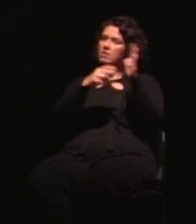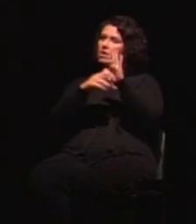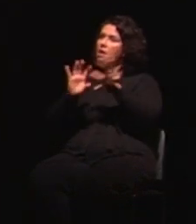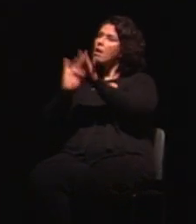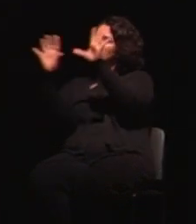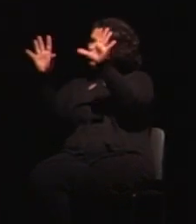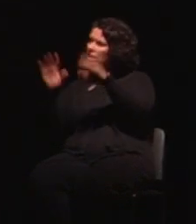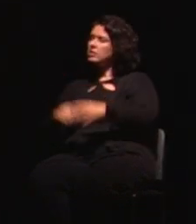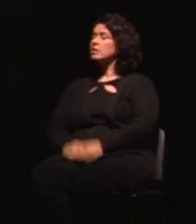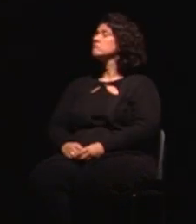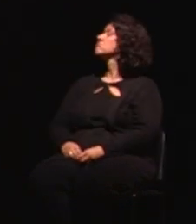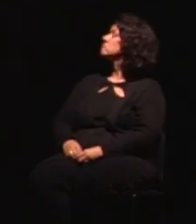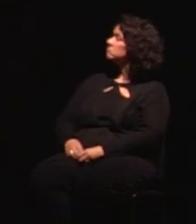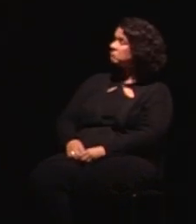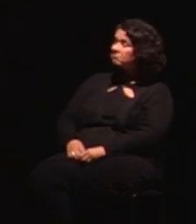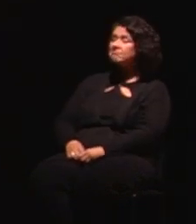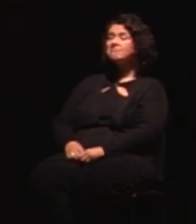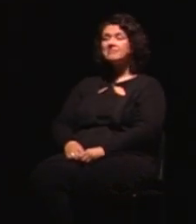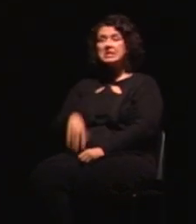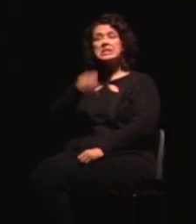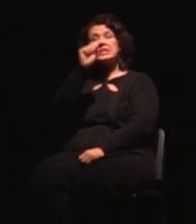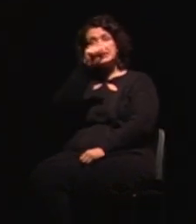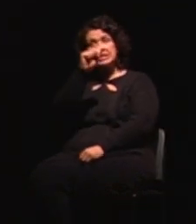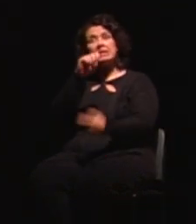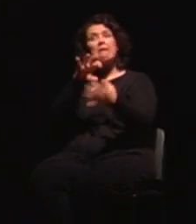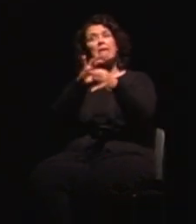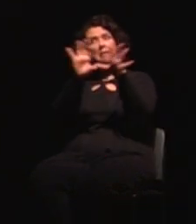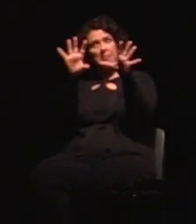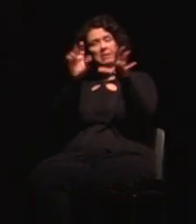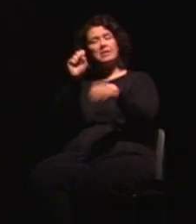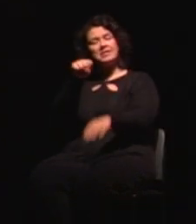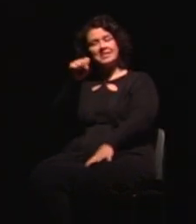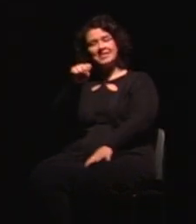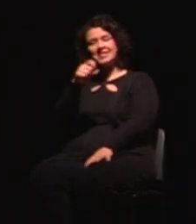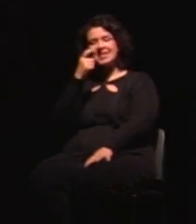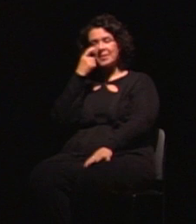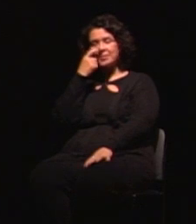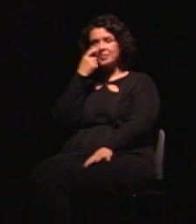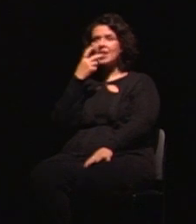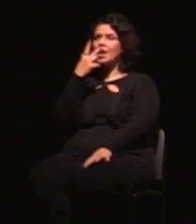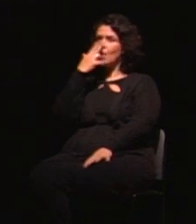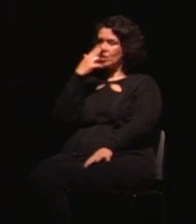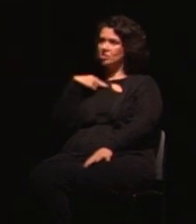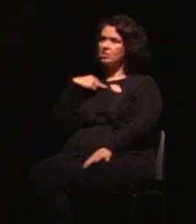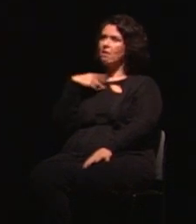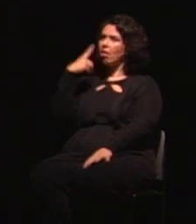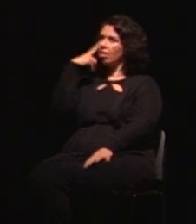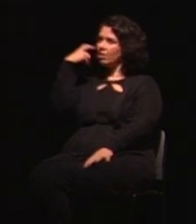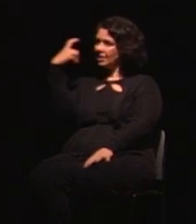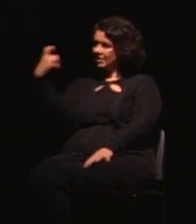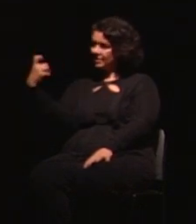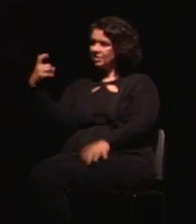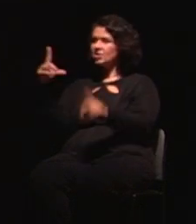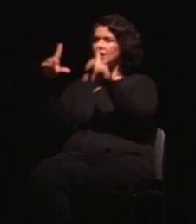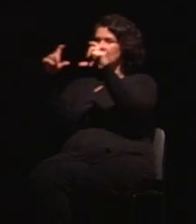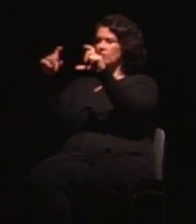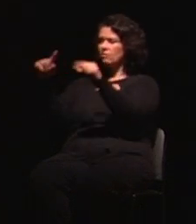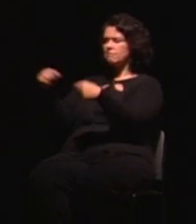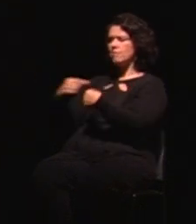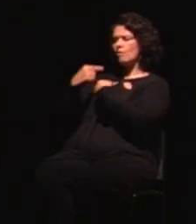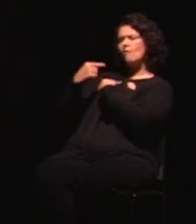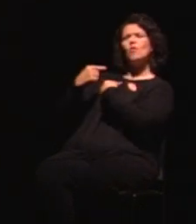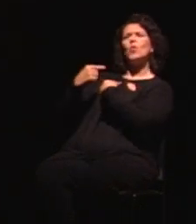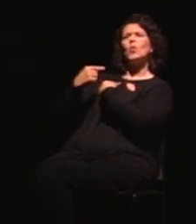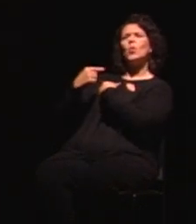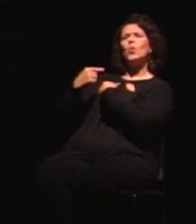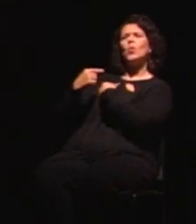Não, é libertária mesmo. Eu acho que eu achei interessante que ela fotografou e me provocou isso. O